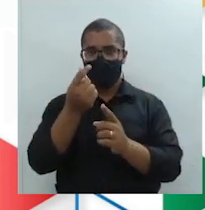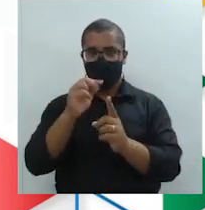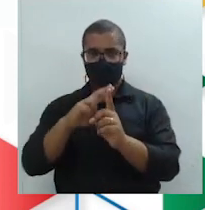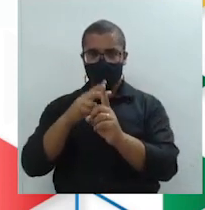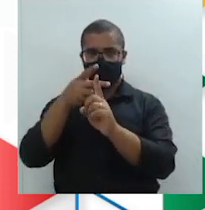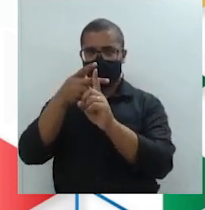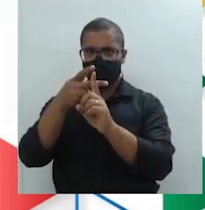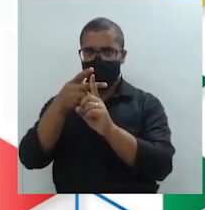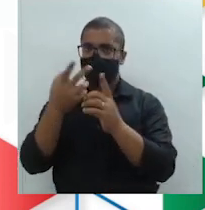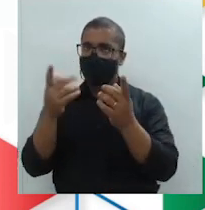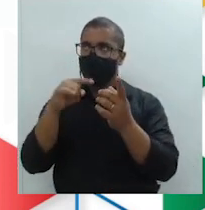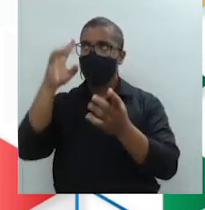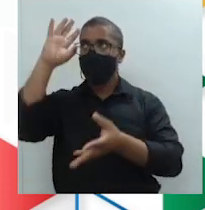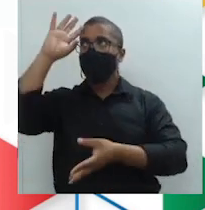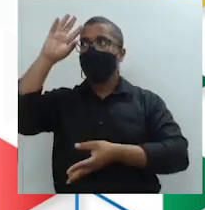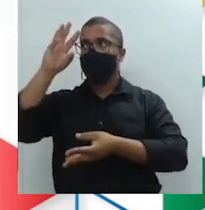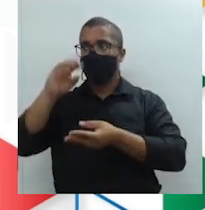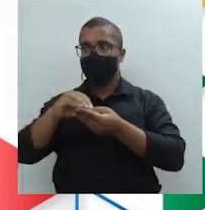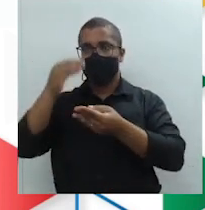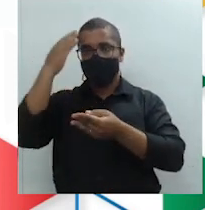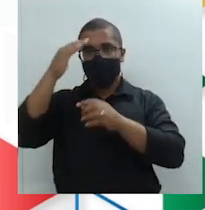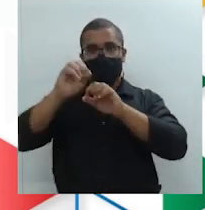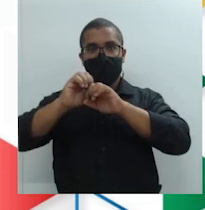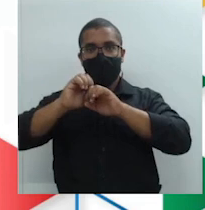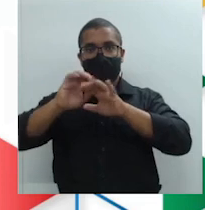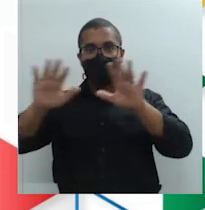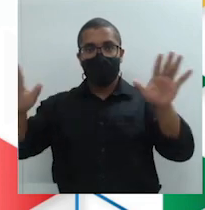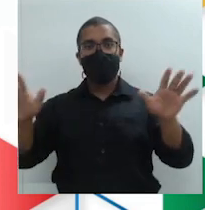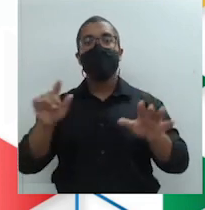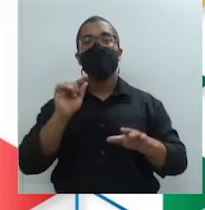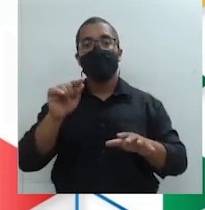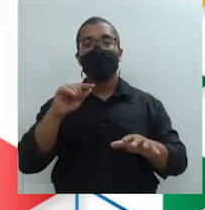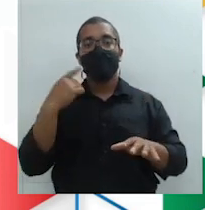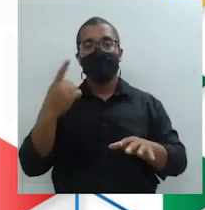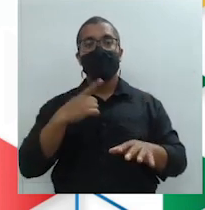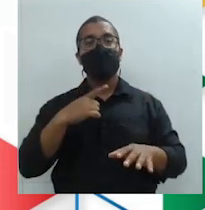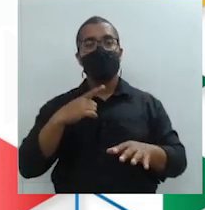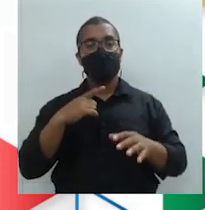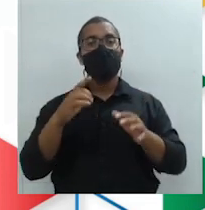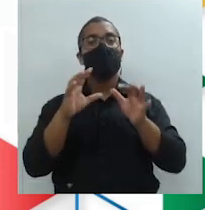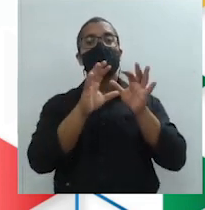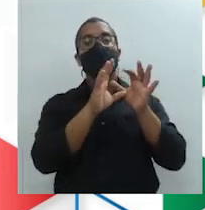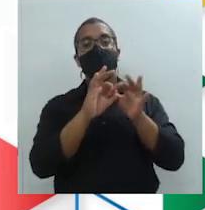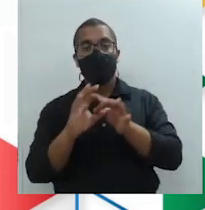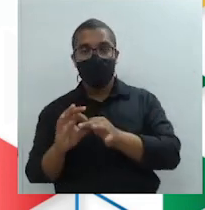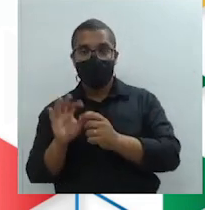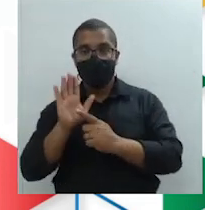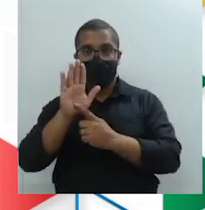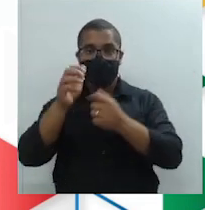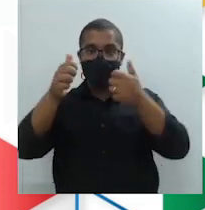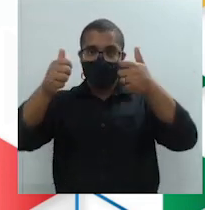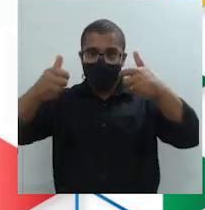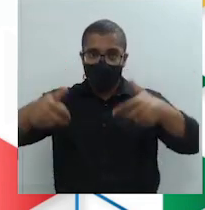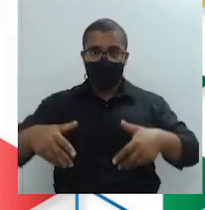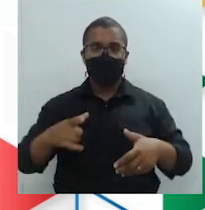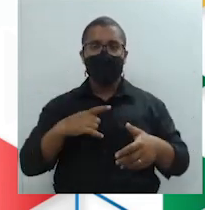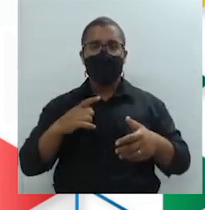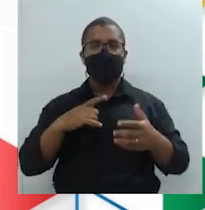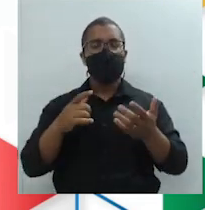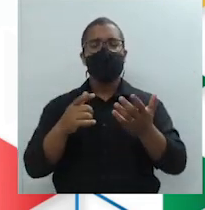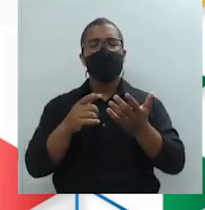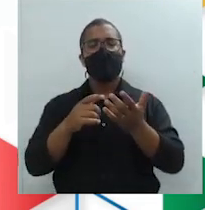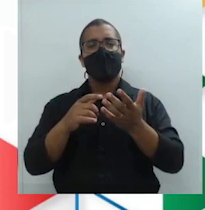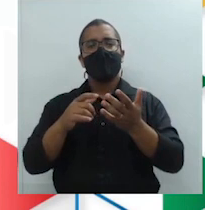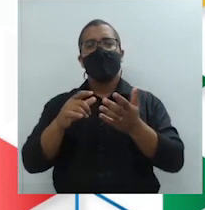para turistas, não vamos aumentar o preço. Pressupõe, nós entendemos, a ideia, o